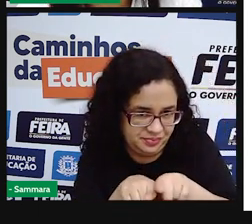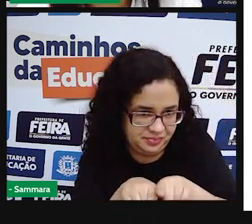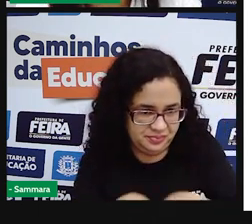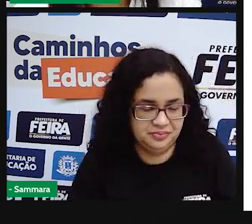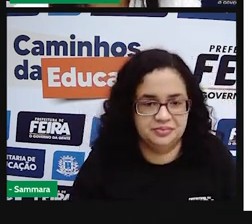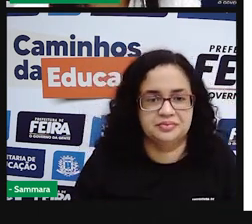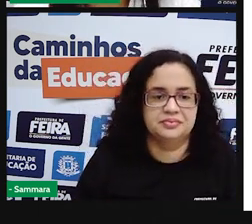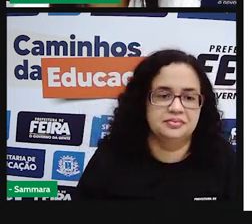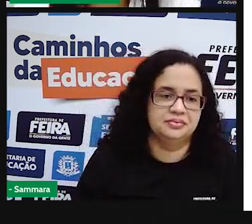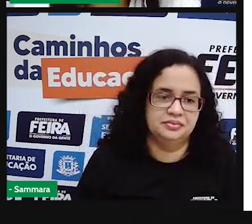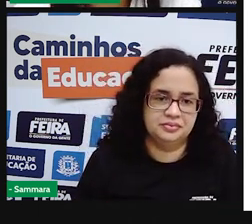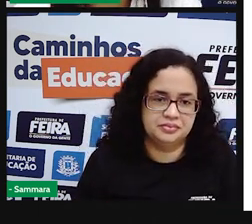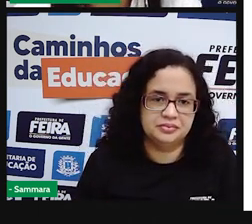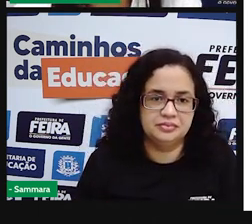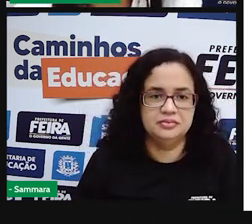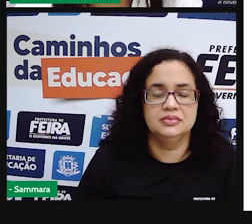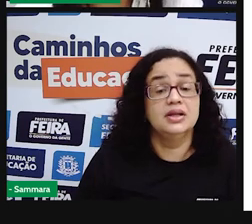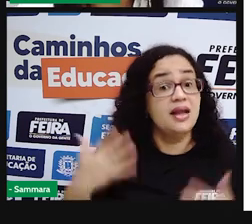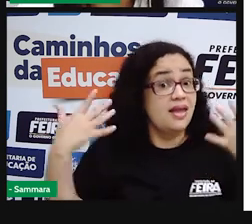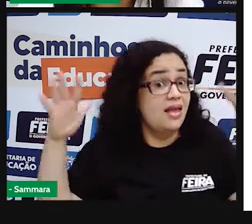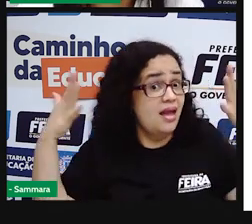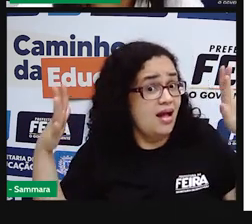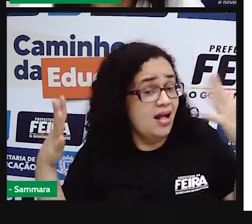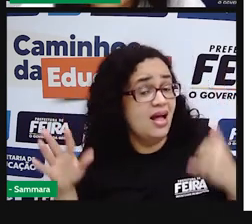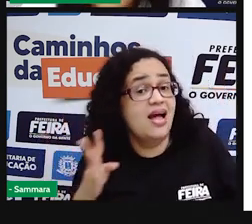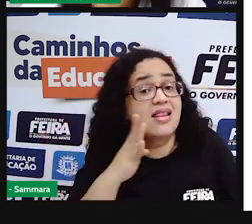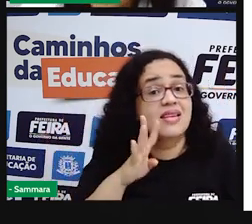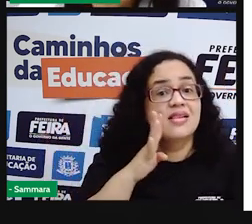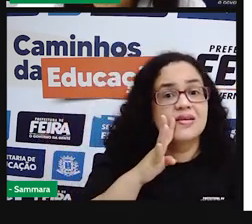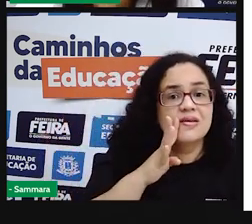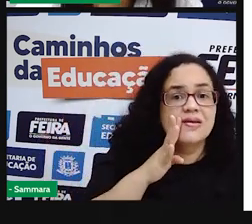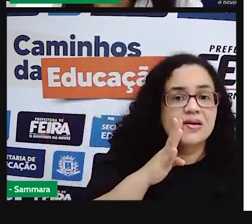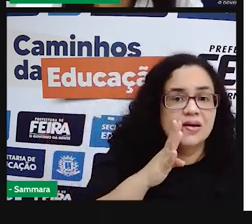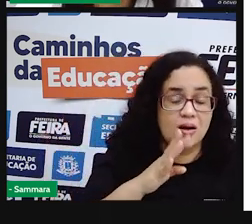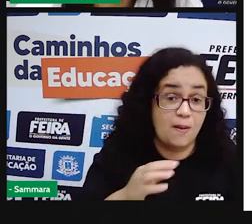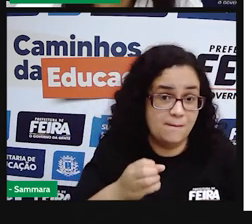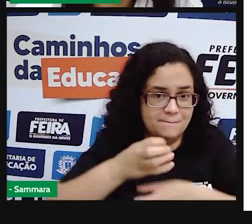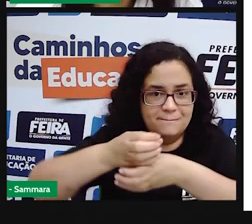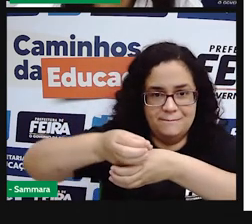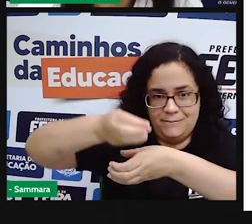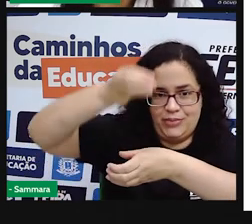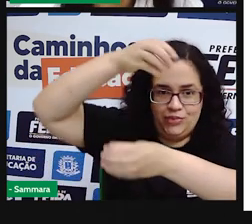Lelé correndo. Eba, pau de sebo.